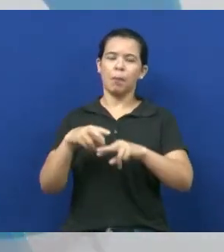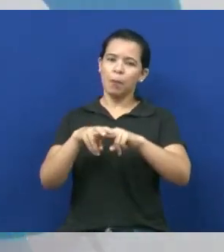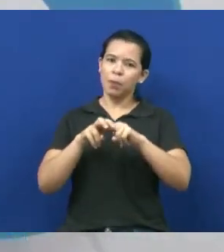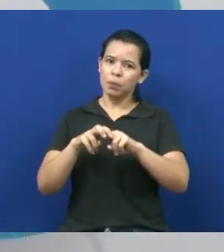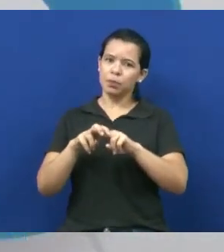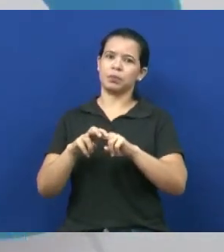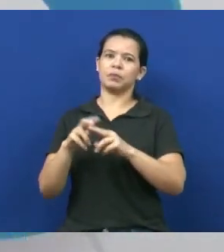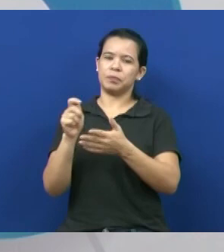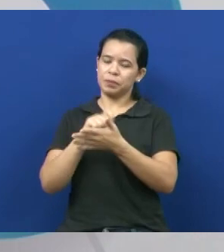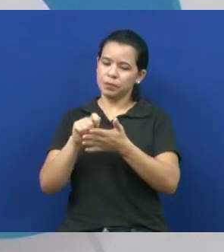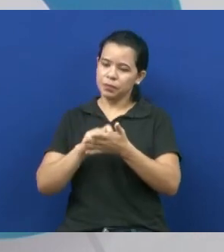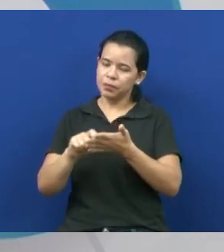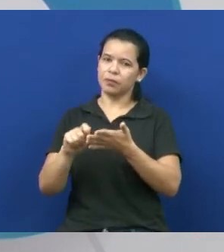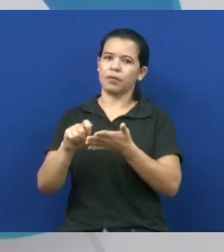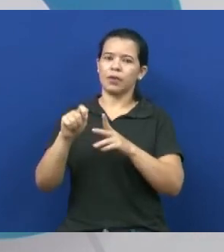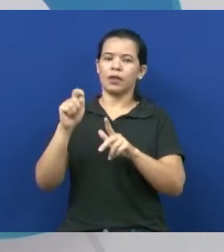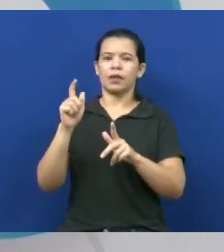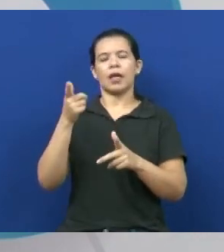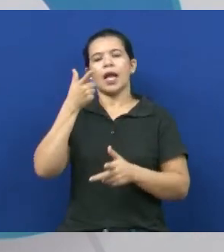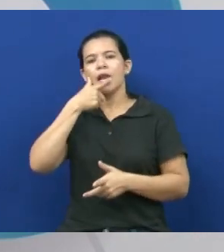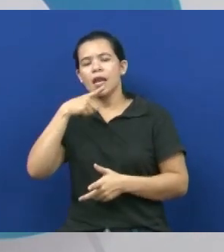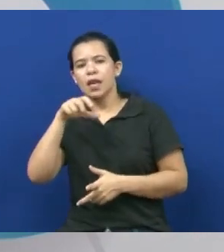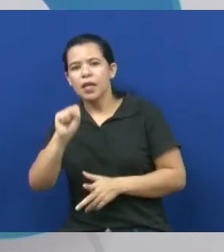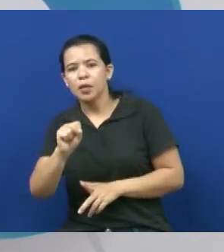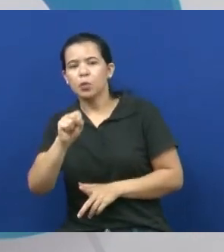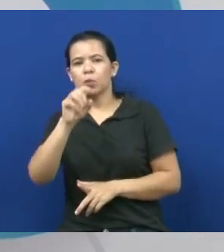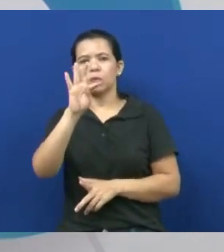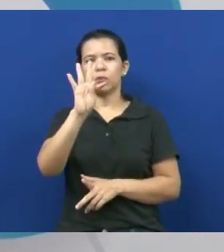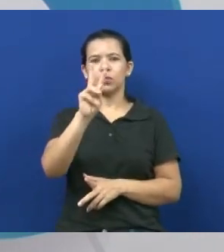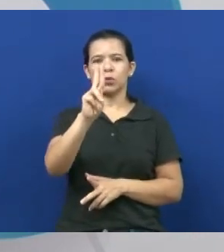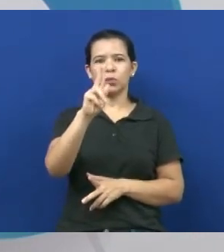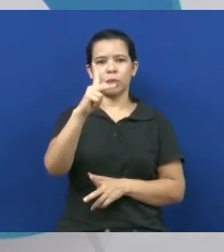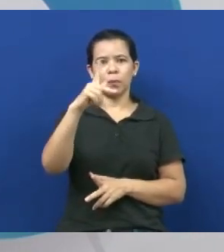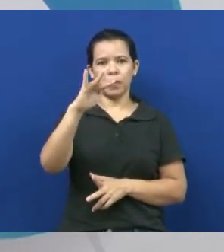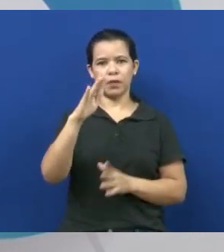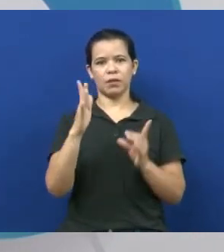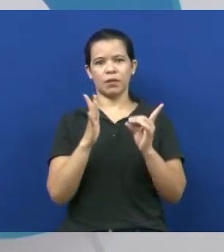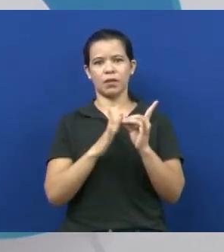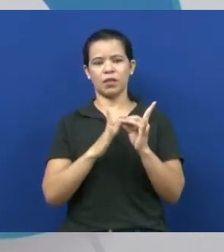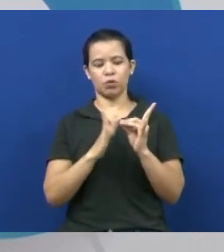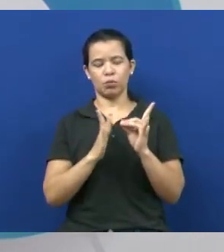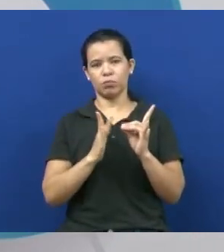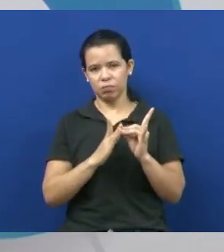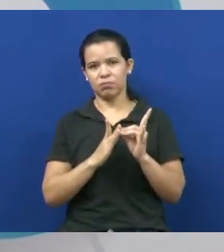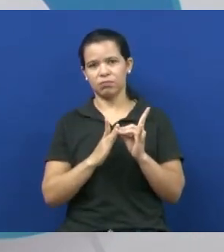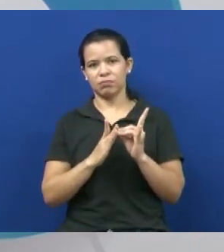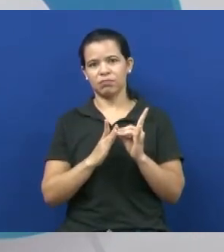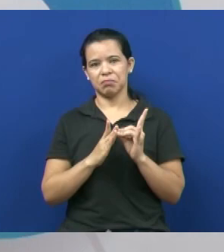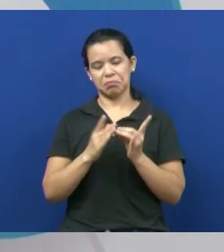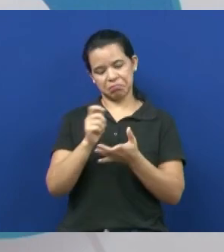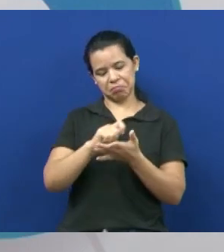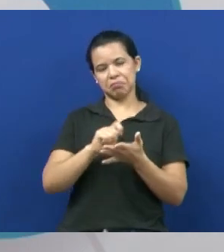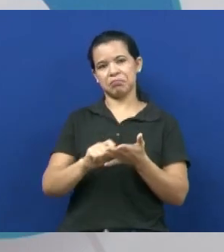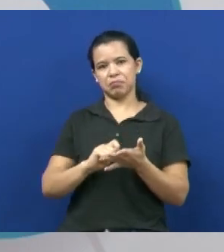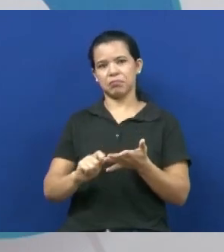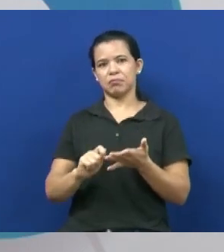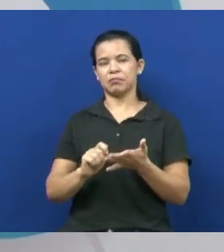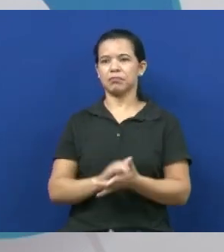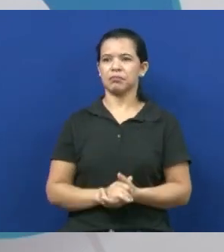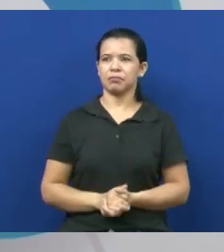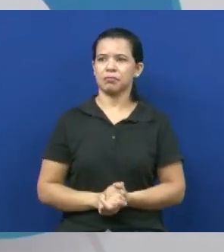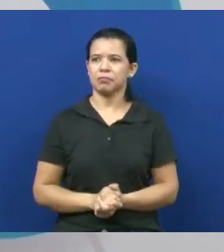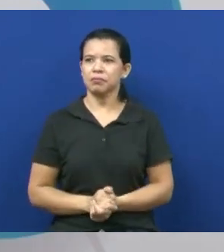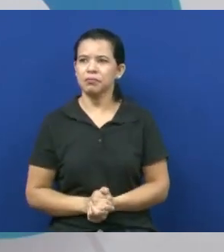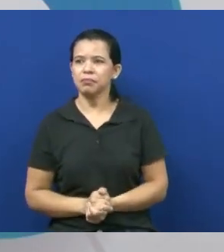uma língua oficial do Brasil. Tudo bem, né, que foi uma tentativa, mas ele registrou na sua obra.